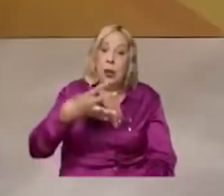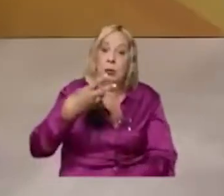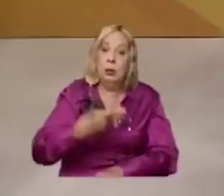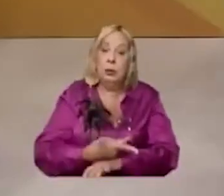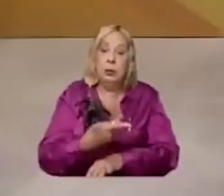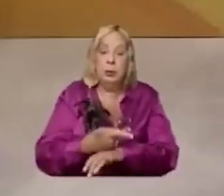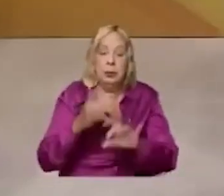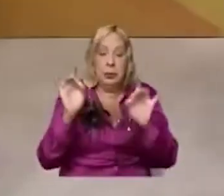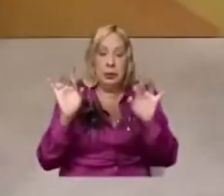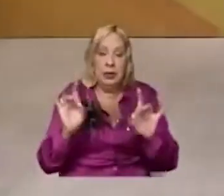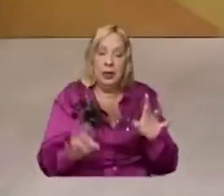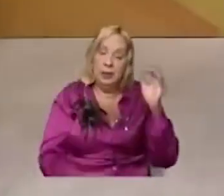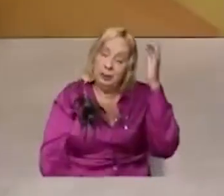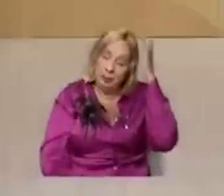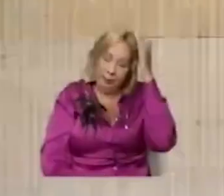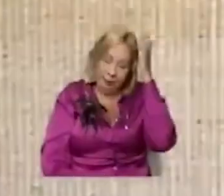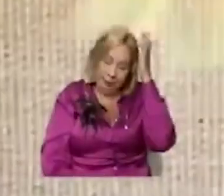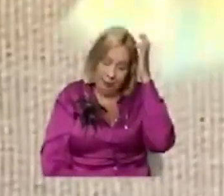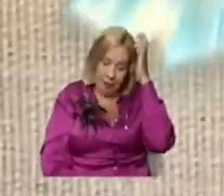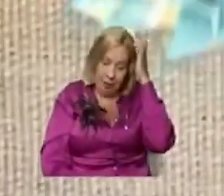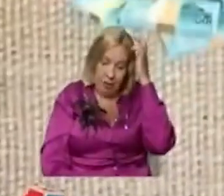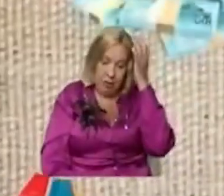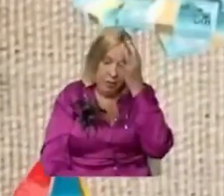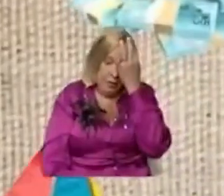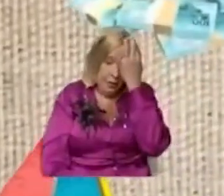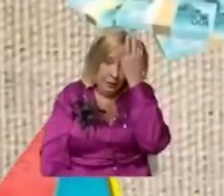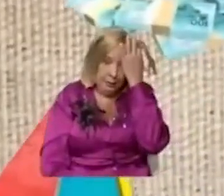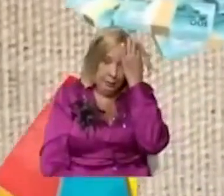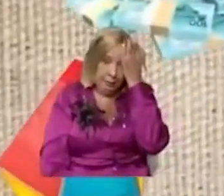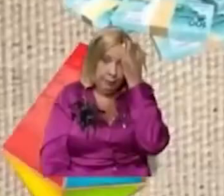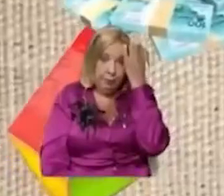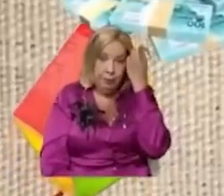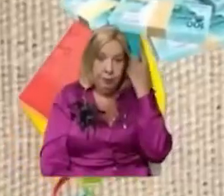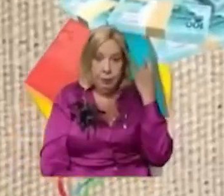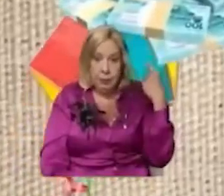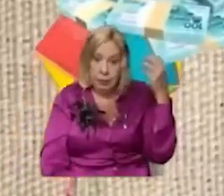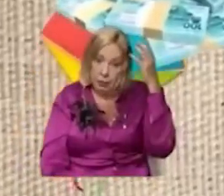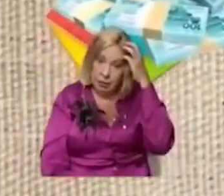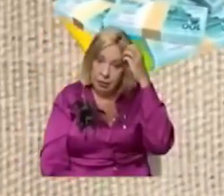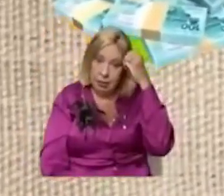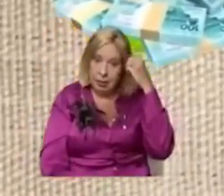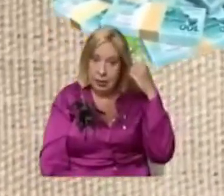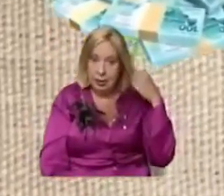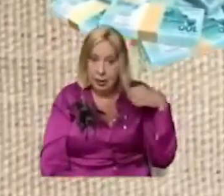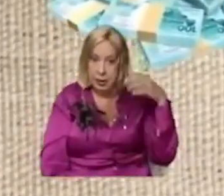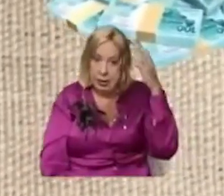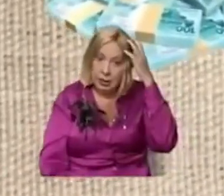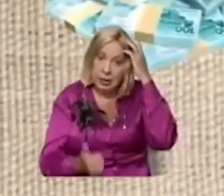quarto prêmio especial. No quarto prêmio especial tem